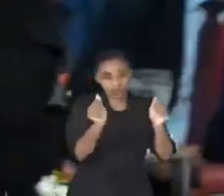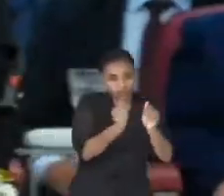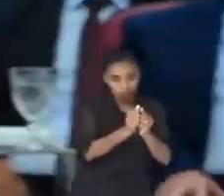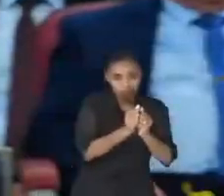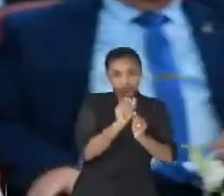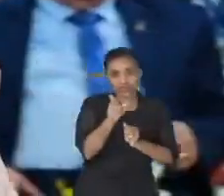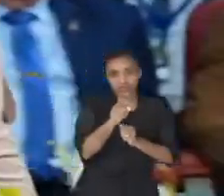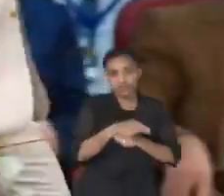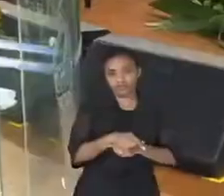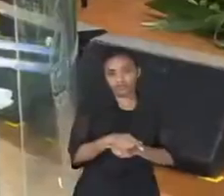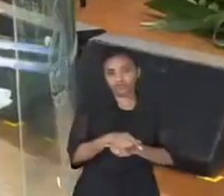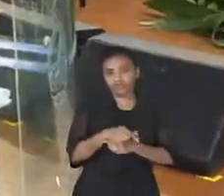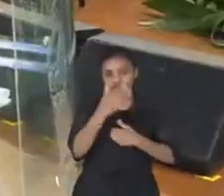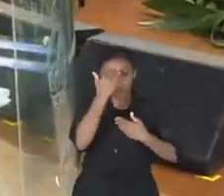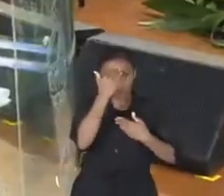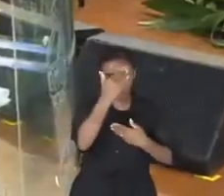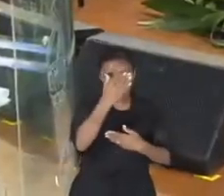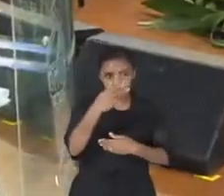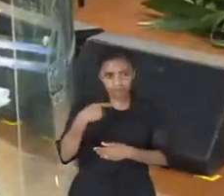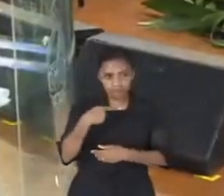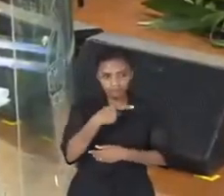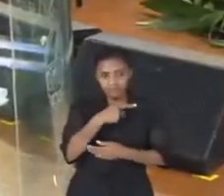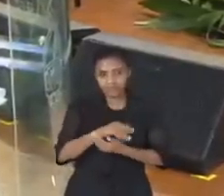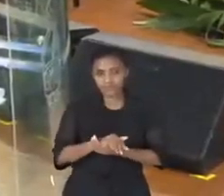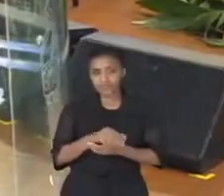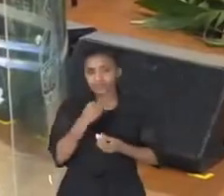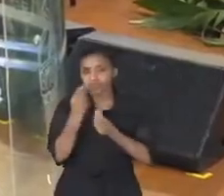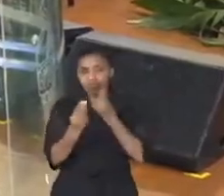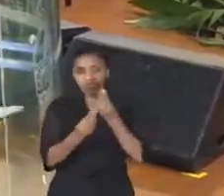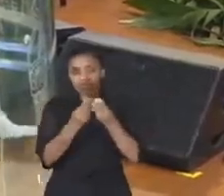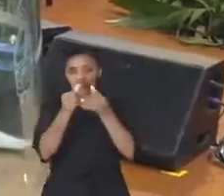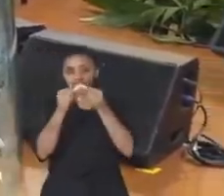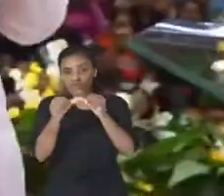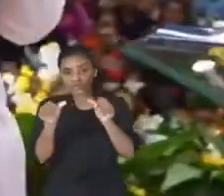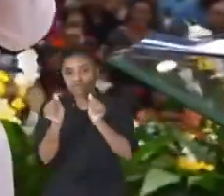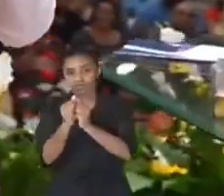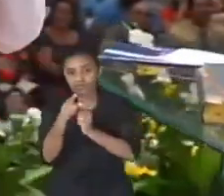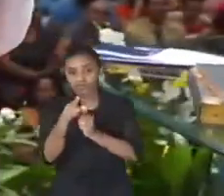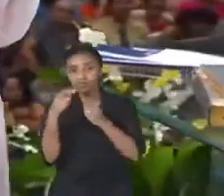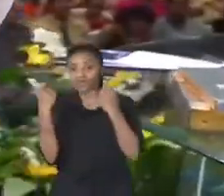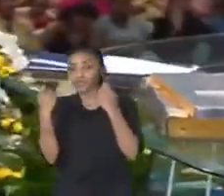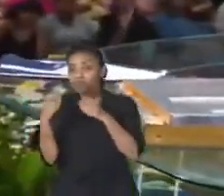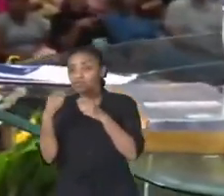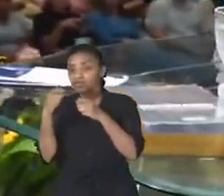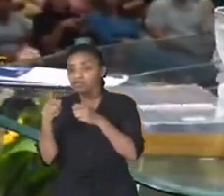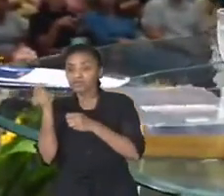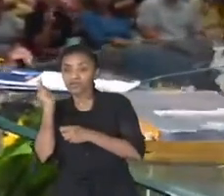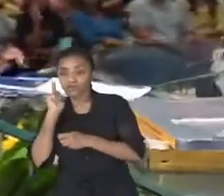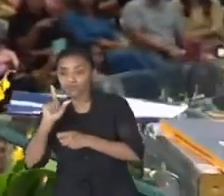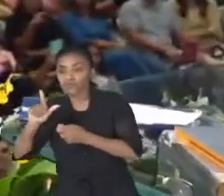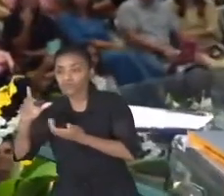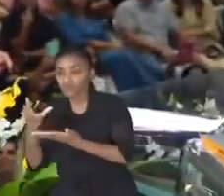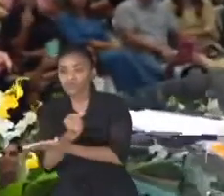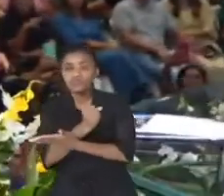você. Muito obrigado, Lorinaldo. Como ele só está com você? Você precisa conquistá-lo.